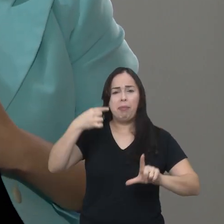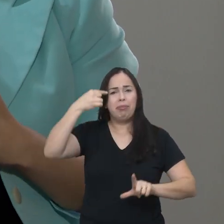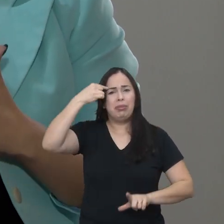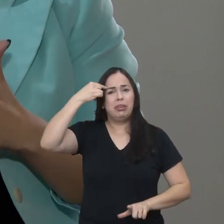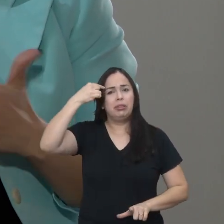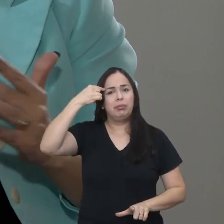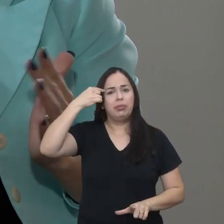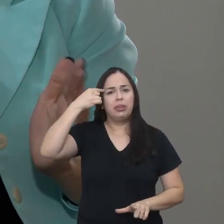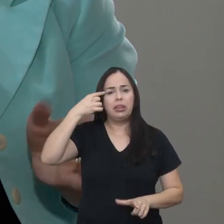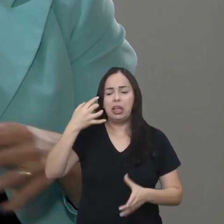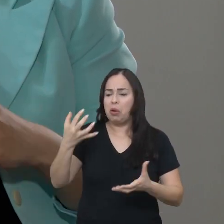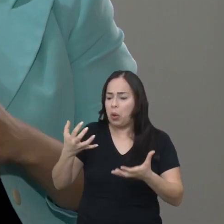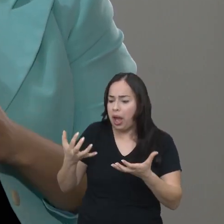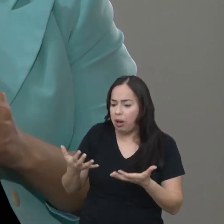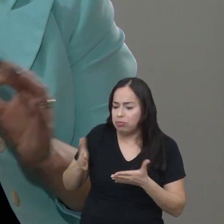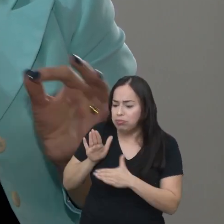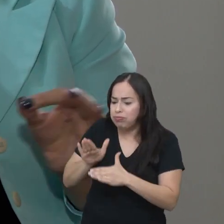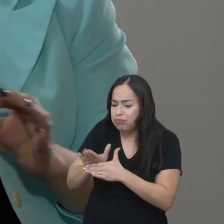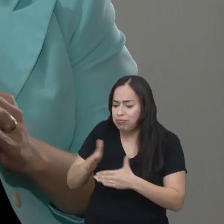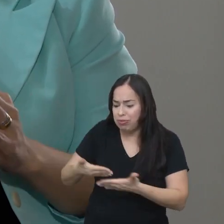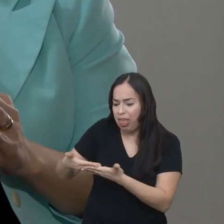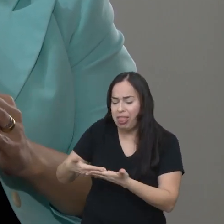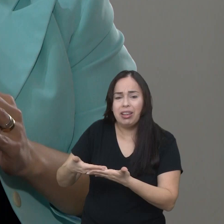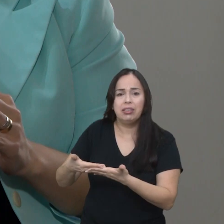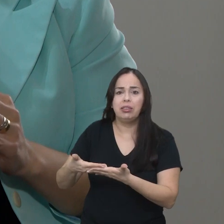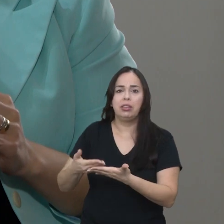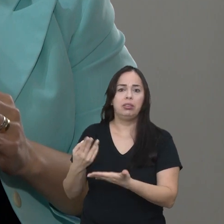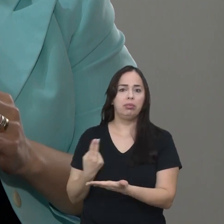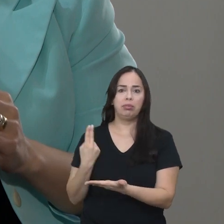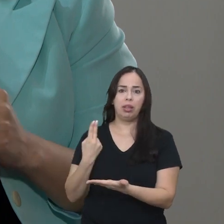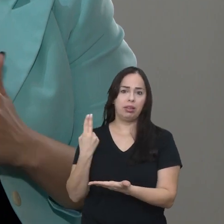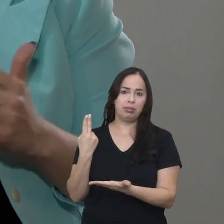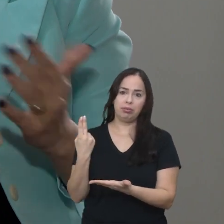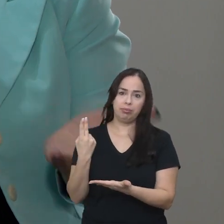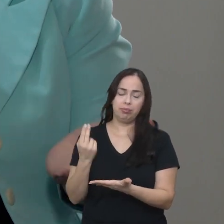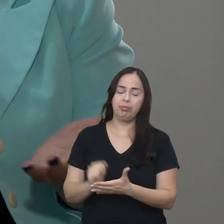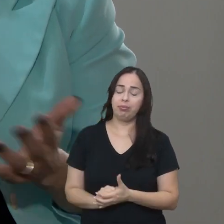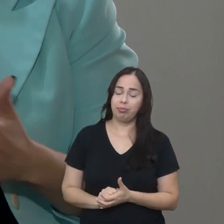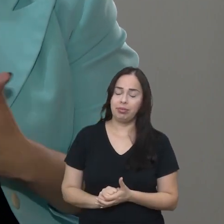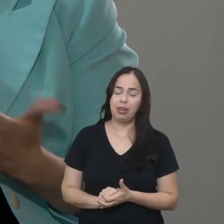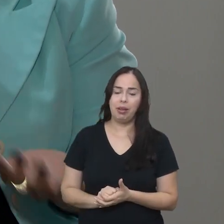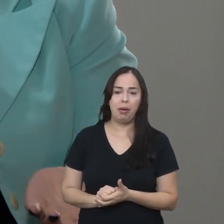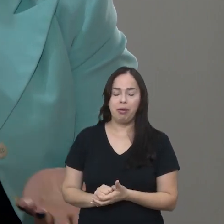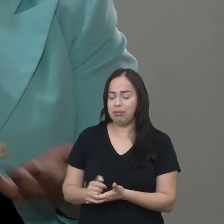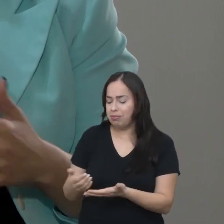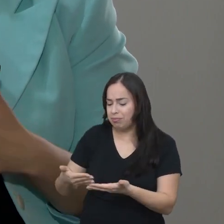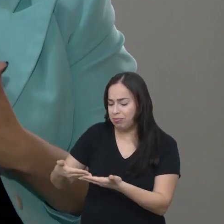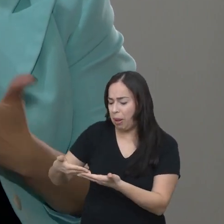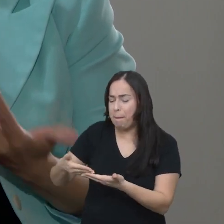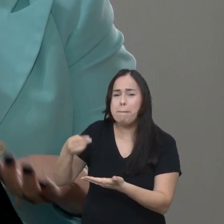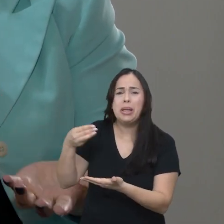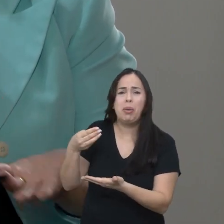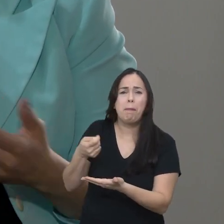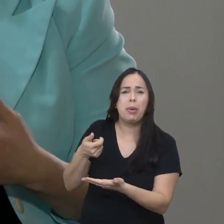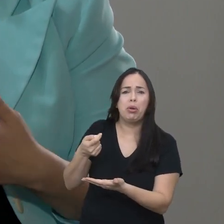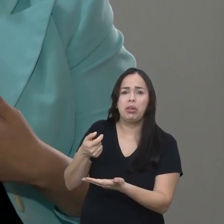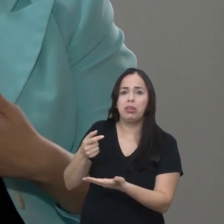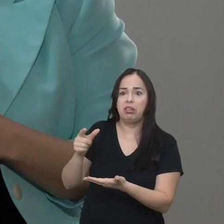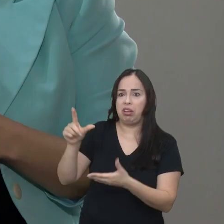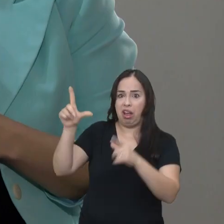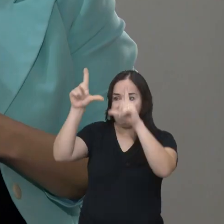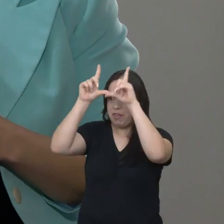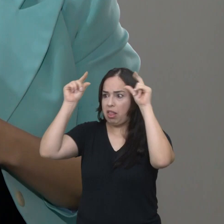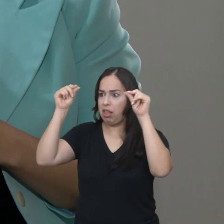e eu não tinha reação que eu pensava ali que eu queria fazer algo e eu não podia né não estava nas minhas mãos